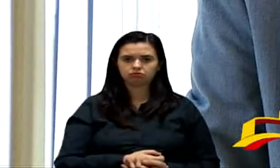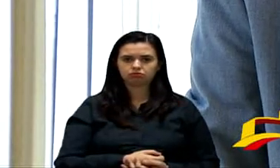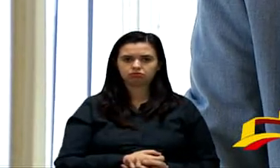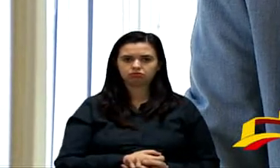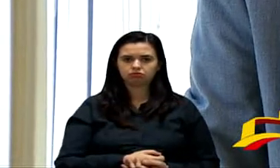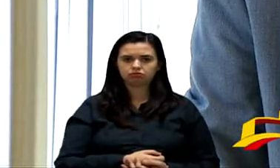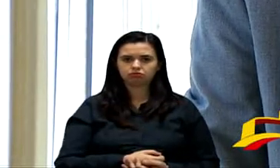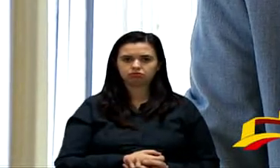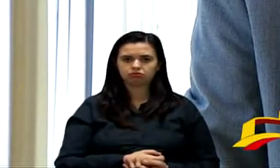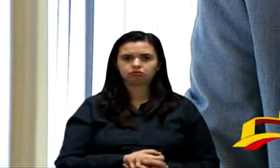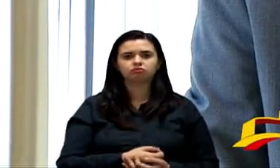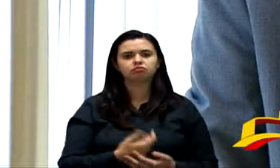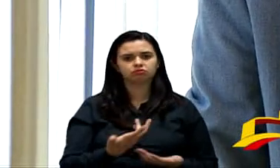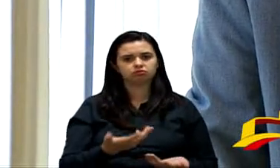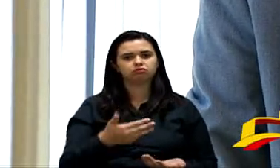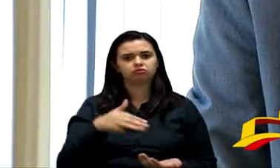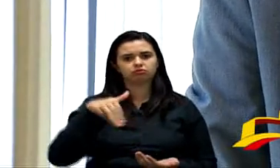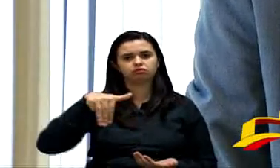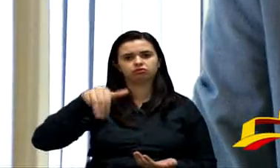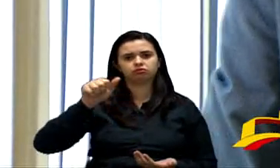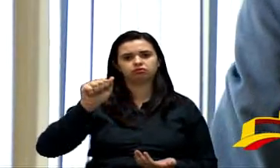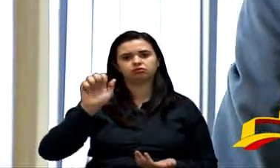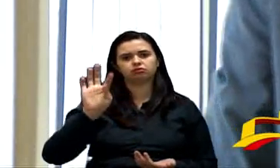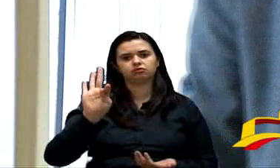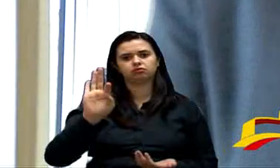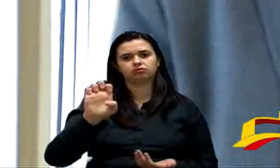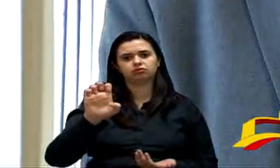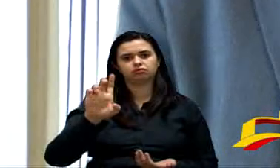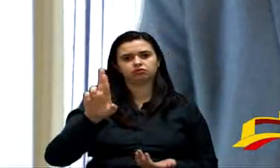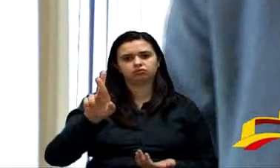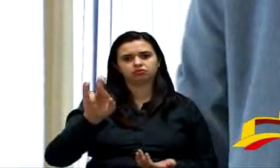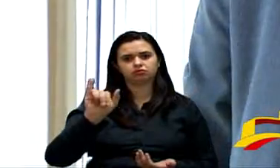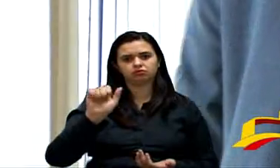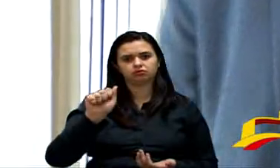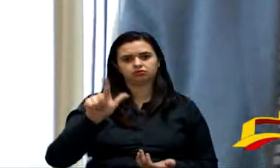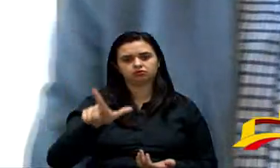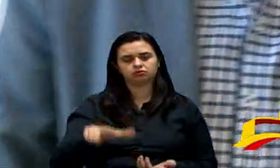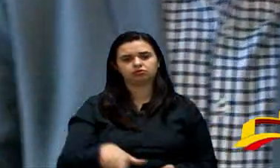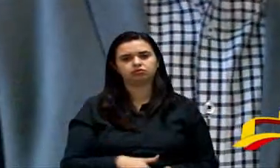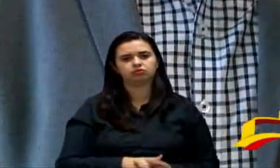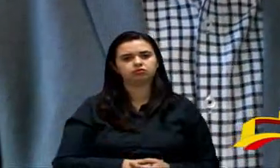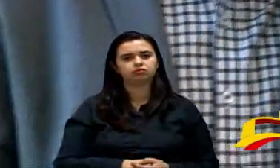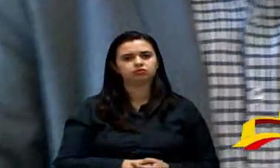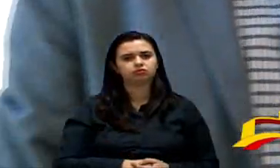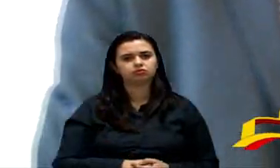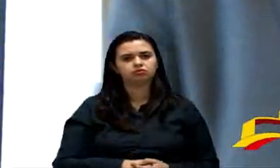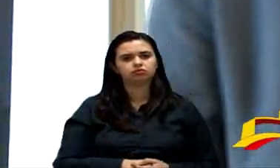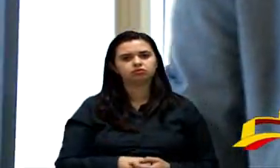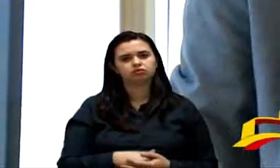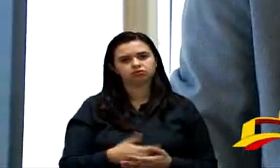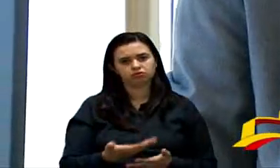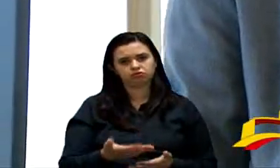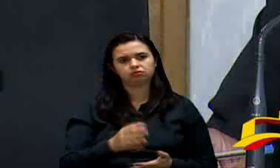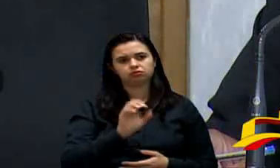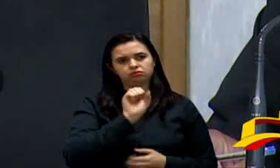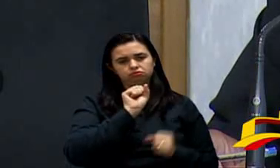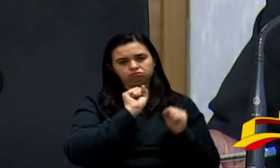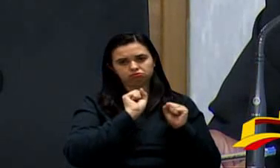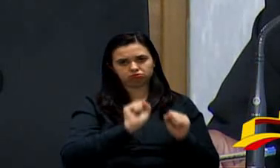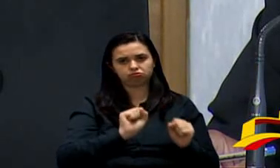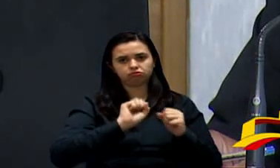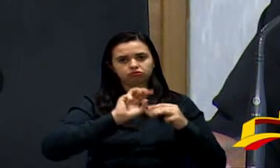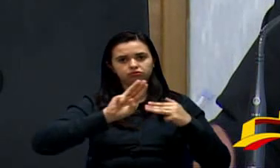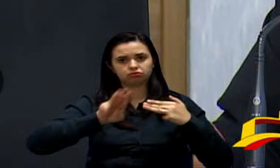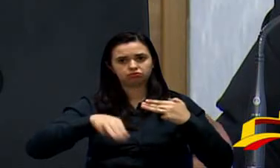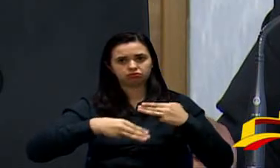Ah, não, então é material. Então aí tem. Eu acabei esquecendo de pedir essa correção. Então, Vossa Excelência puder fazer uma emendinha, aí ele sai de pauta.